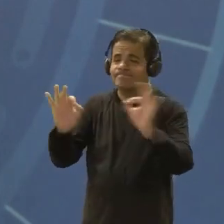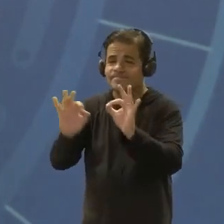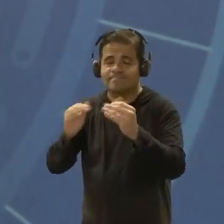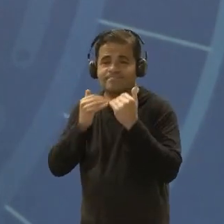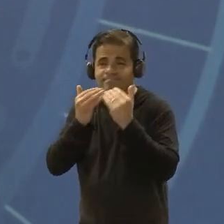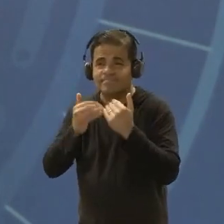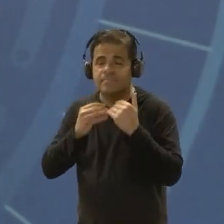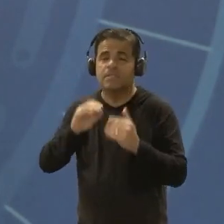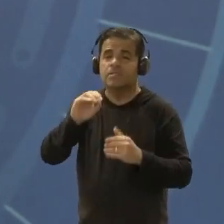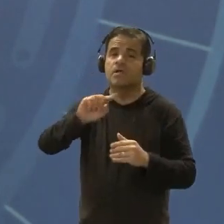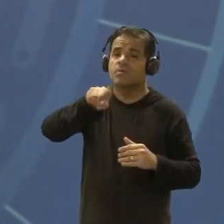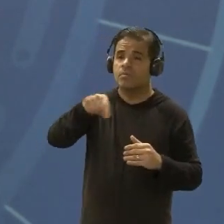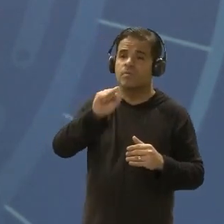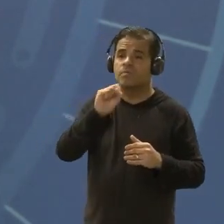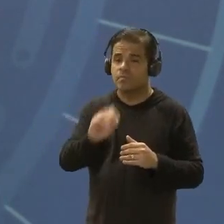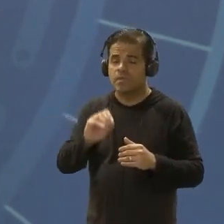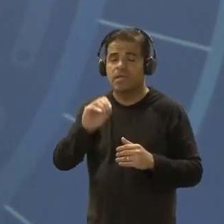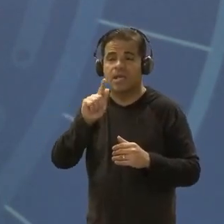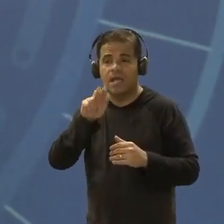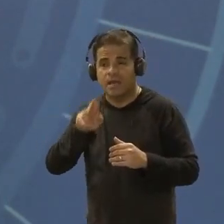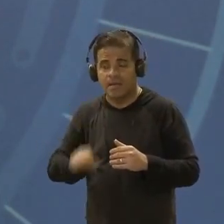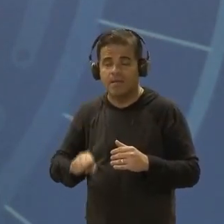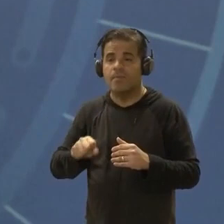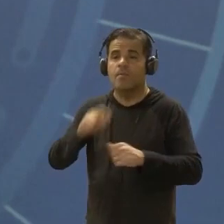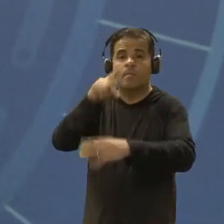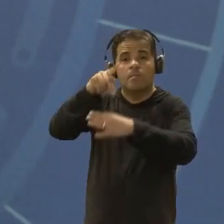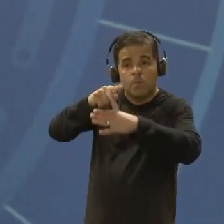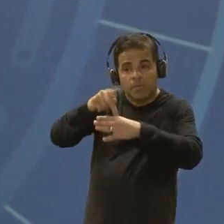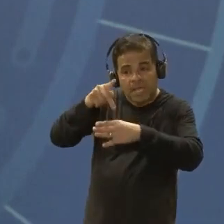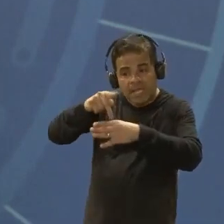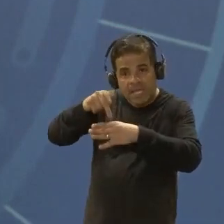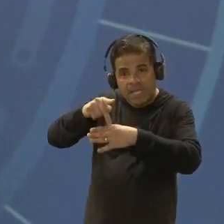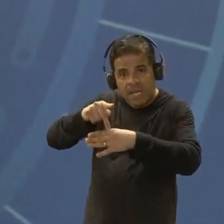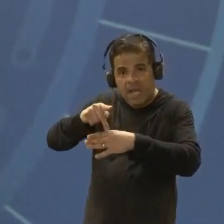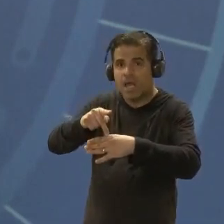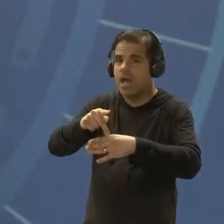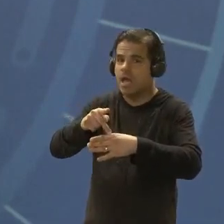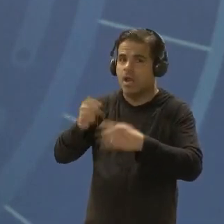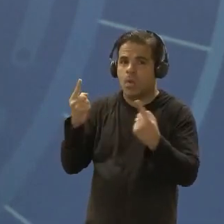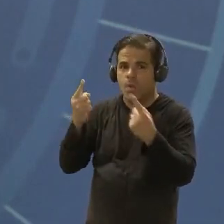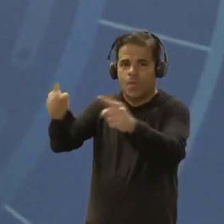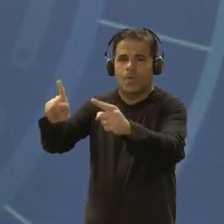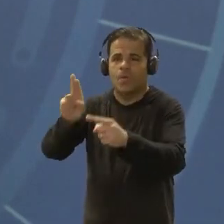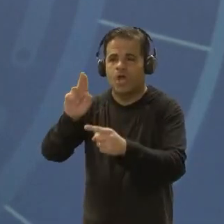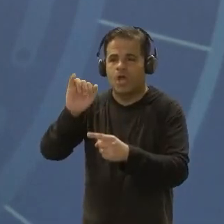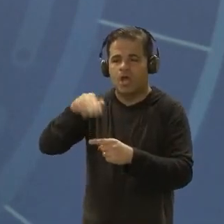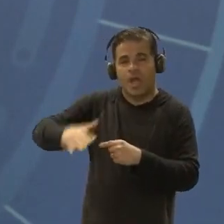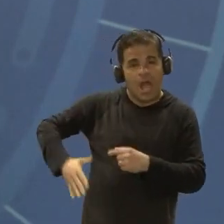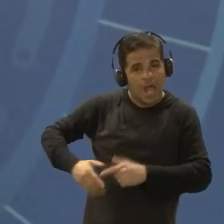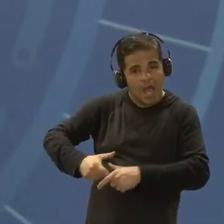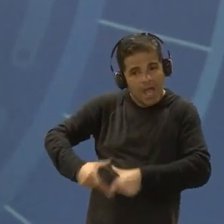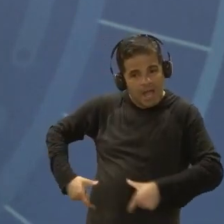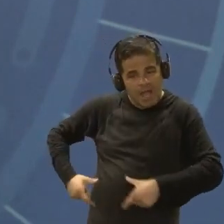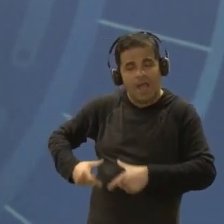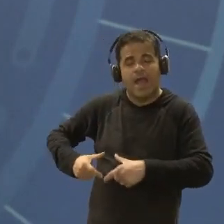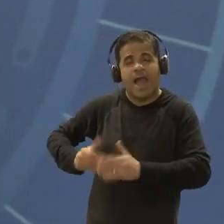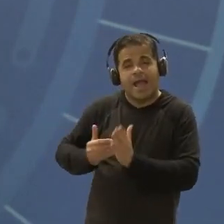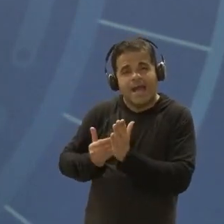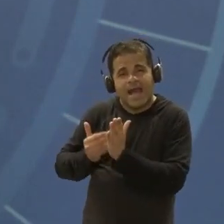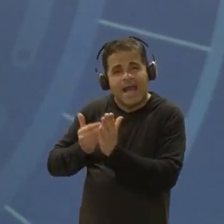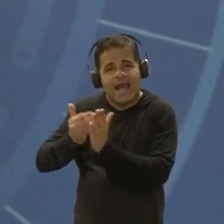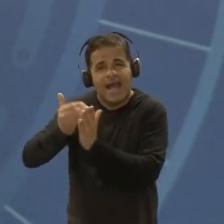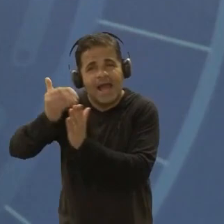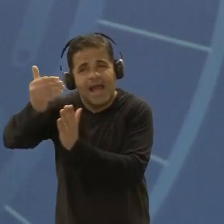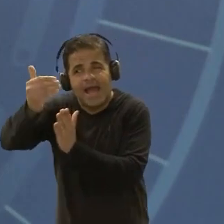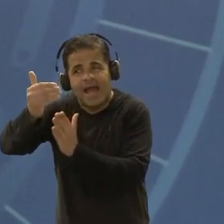Então, 0,8 gramas por quilo. Proteína não piora o rim, tá? Mas é a dose alta que é problema